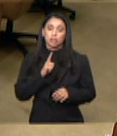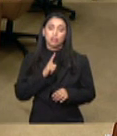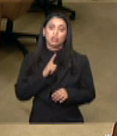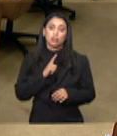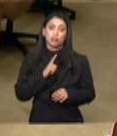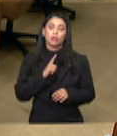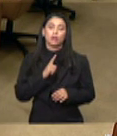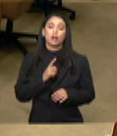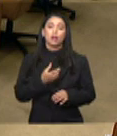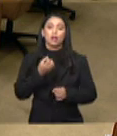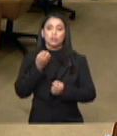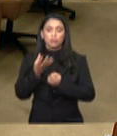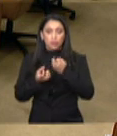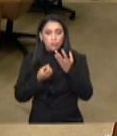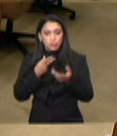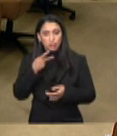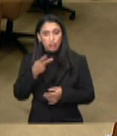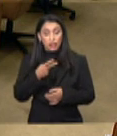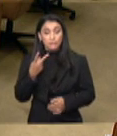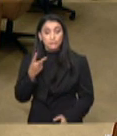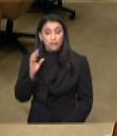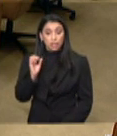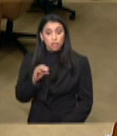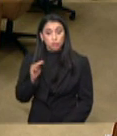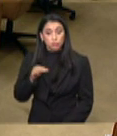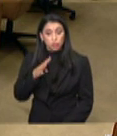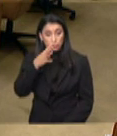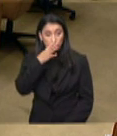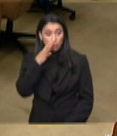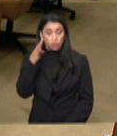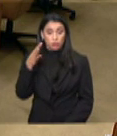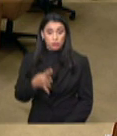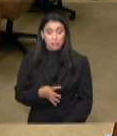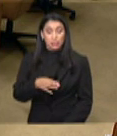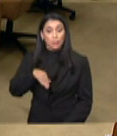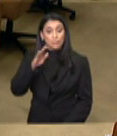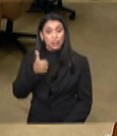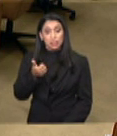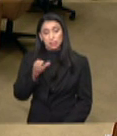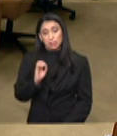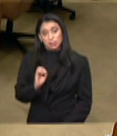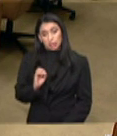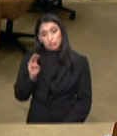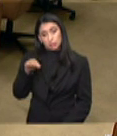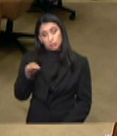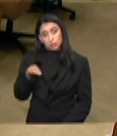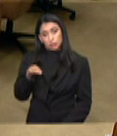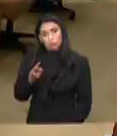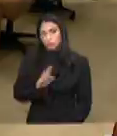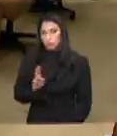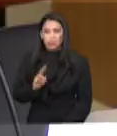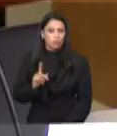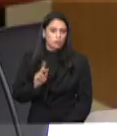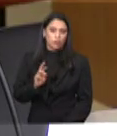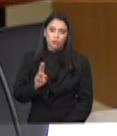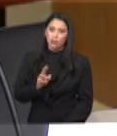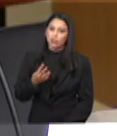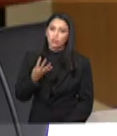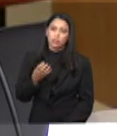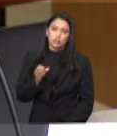alegações finais, orais por 20 minutos... pela acusação, prorrogáveis por mais 10, tal, tal. Não é o